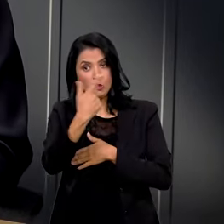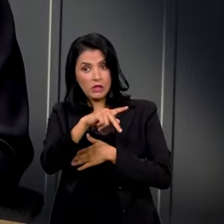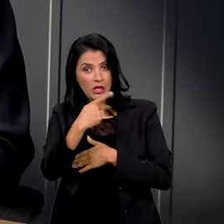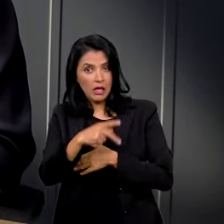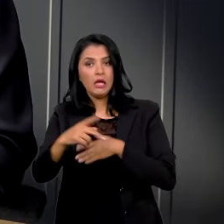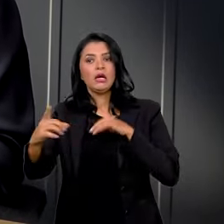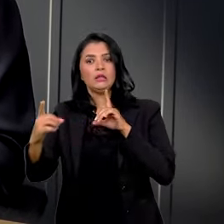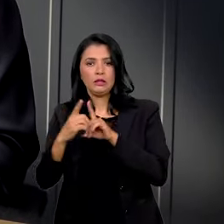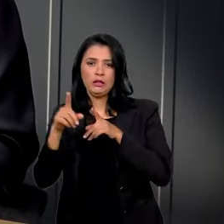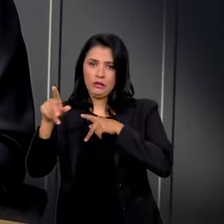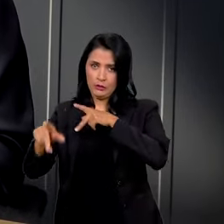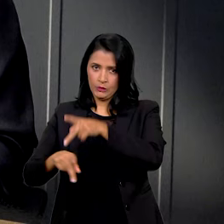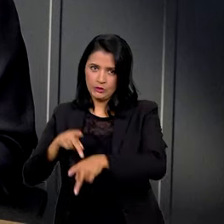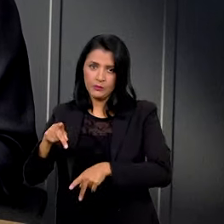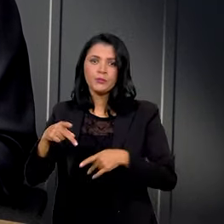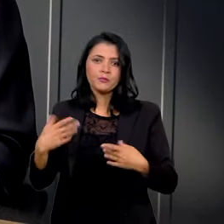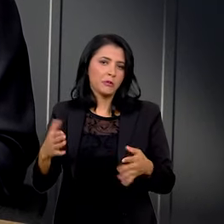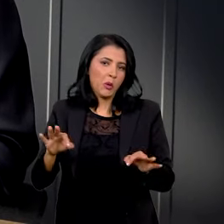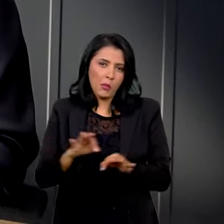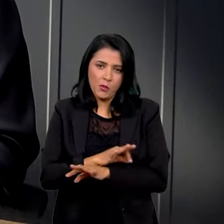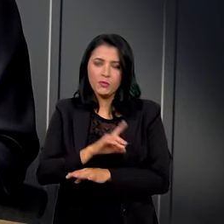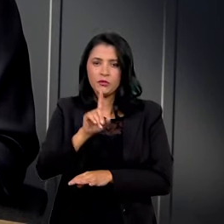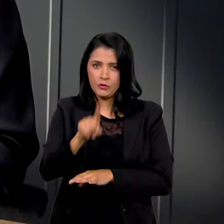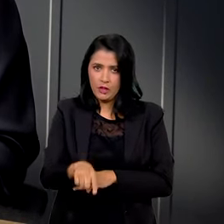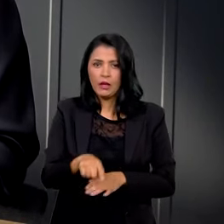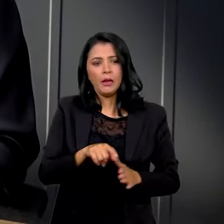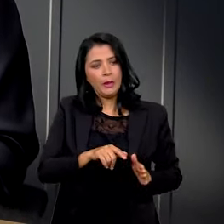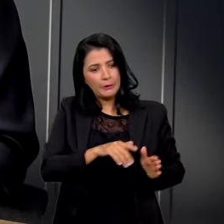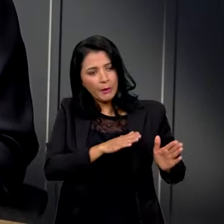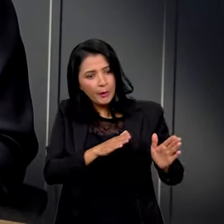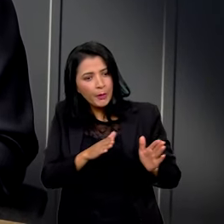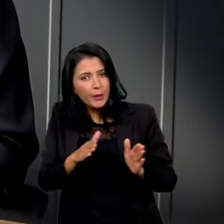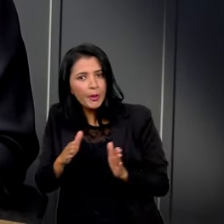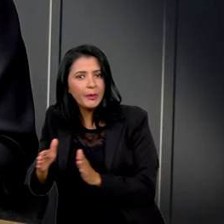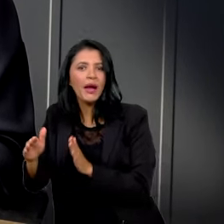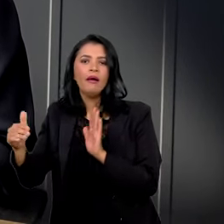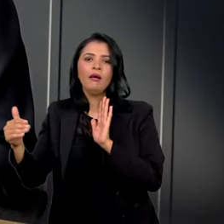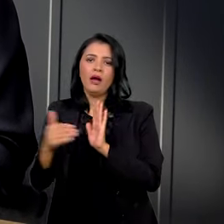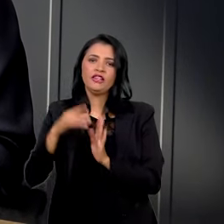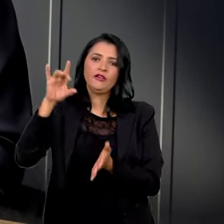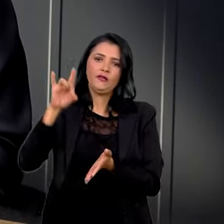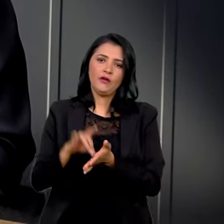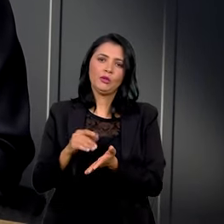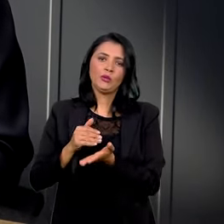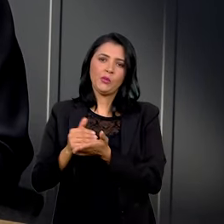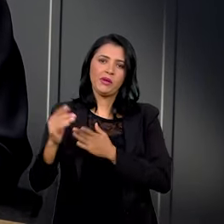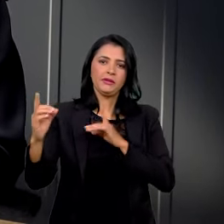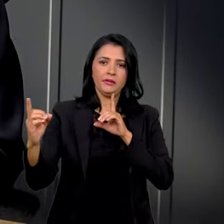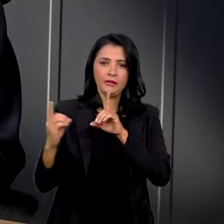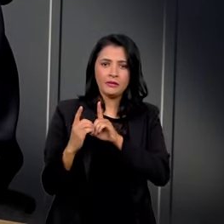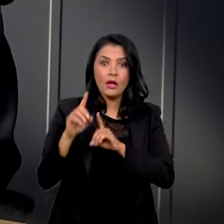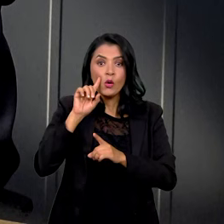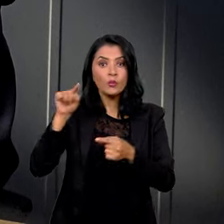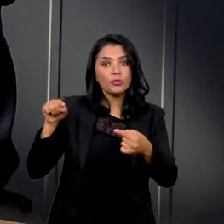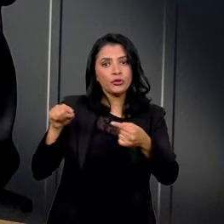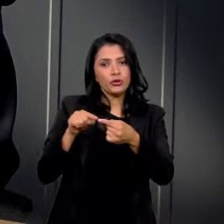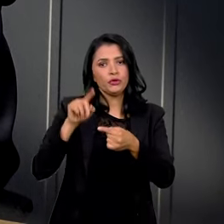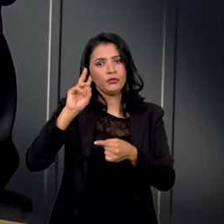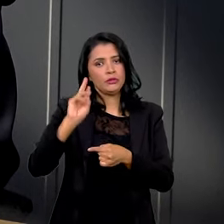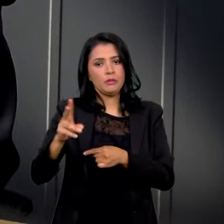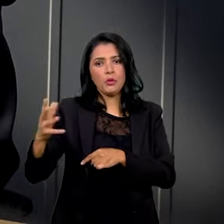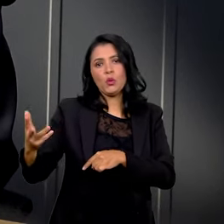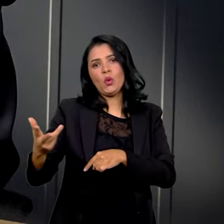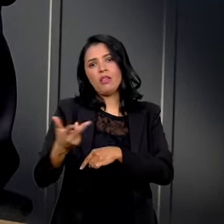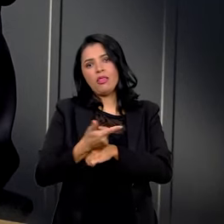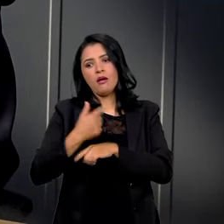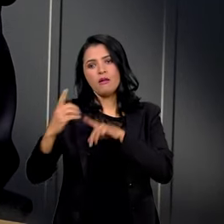da sua função e estar atendendo a população então é é isso né todo um um caminho mesmo até que ele de fato comece a atender visando